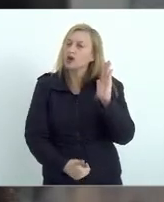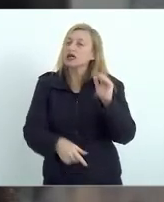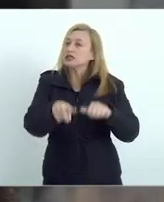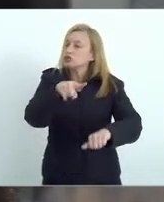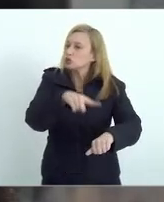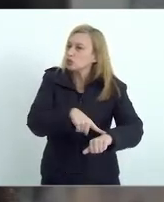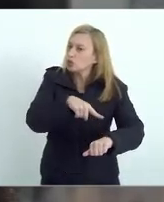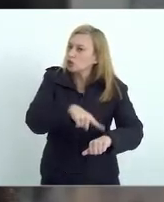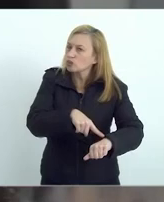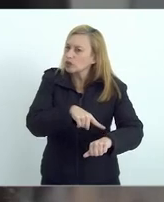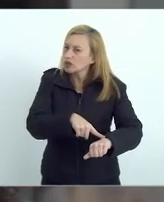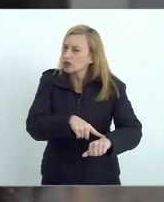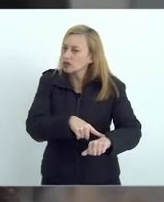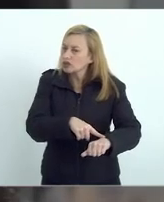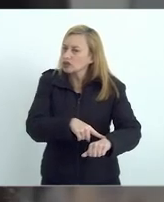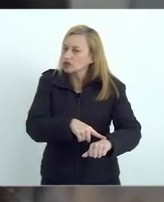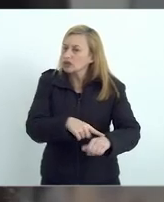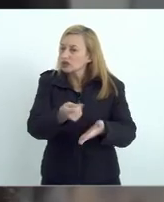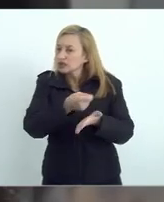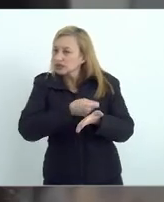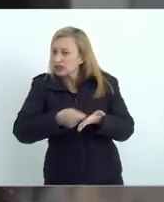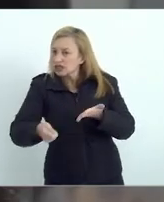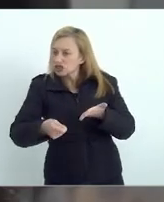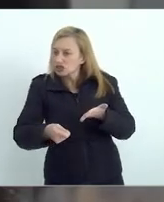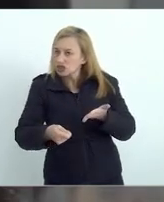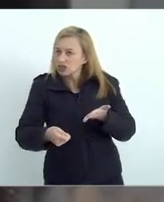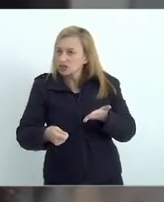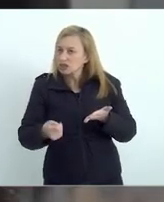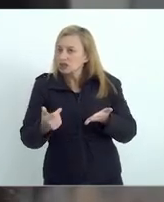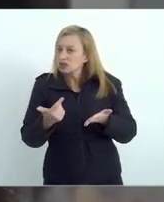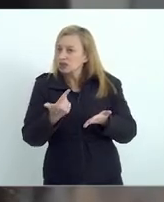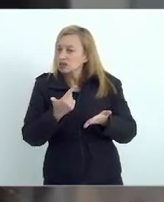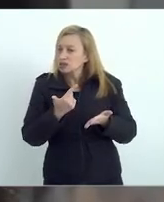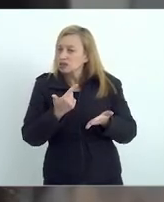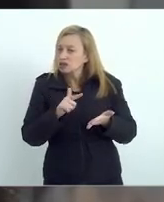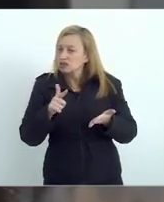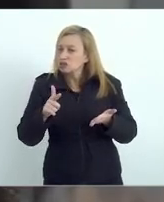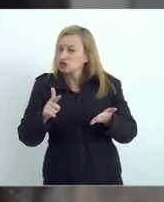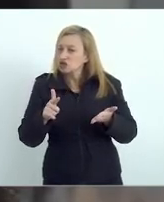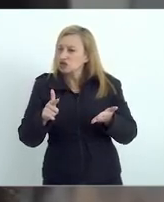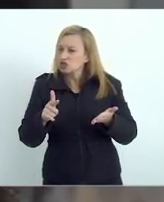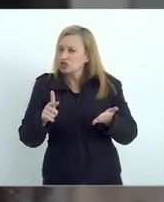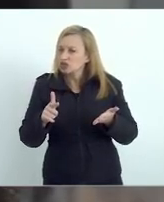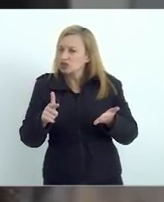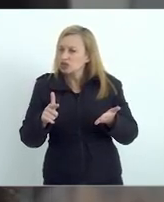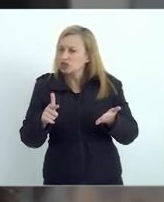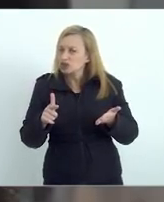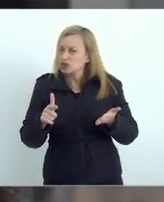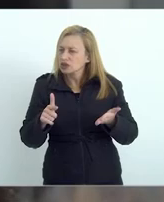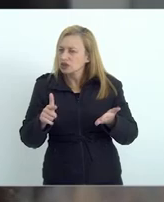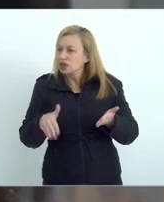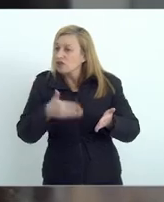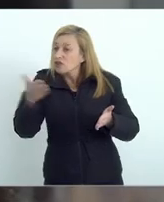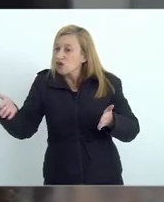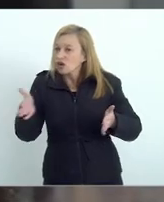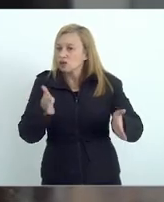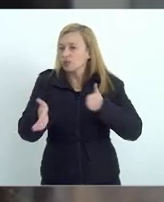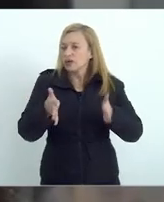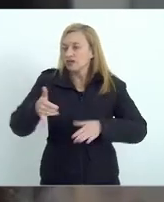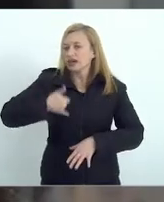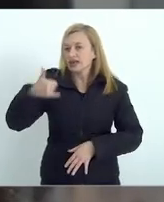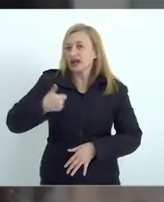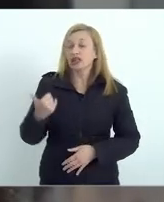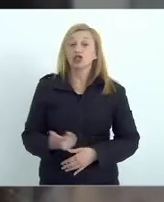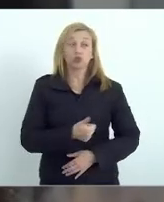da realização da inscrição não tinha ultrapassado o limite da idade Então são dois situações um